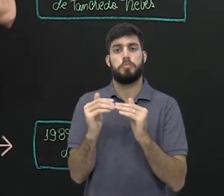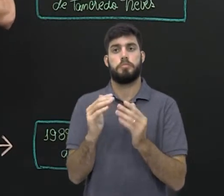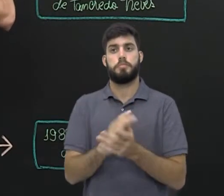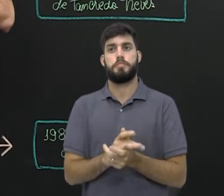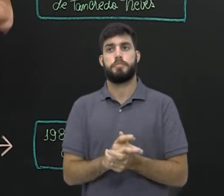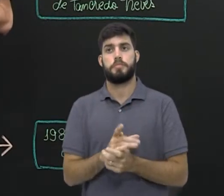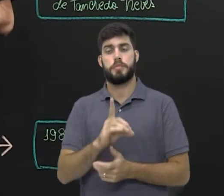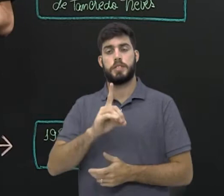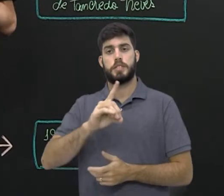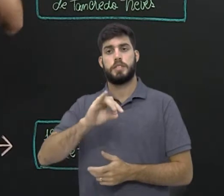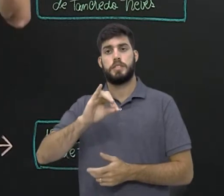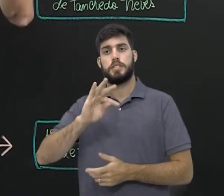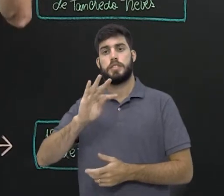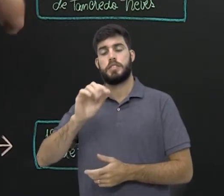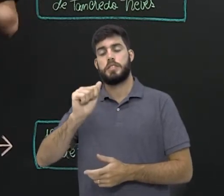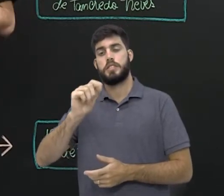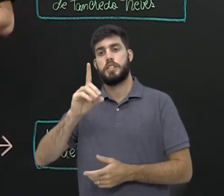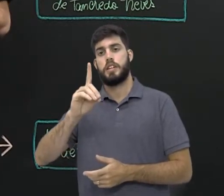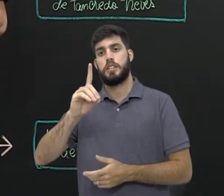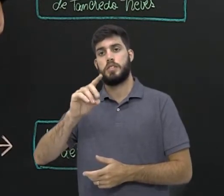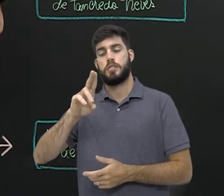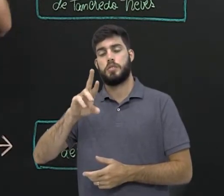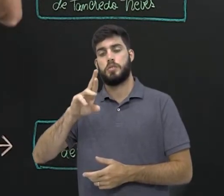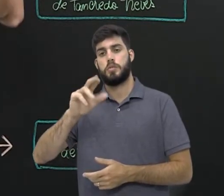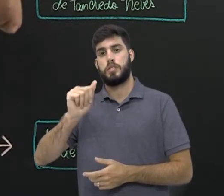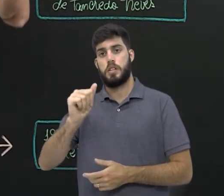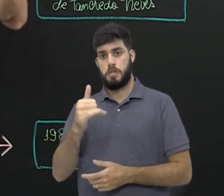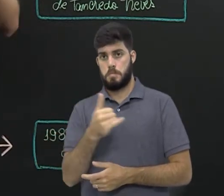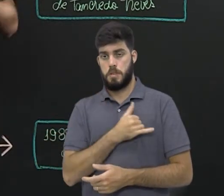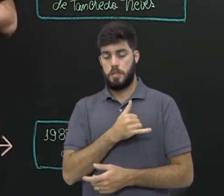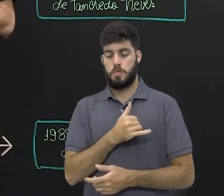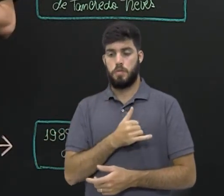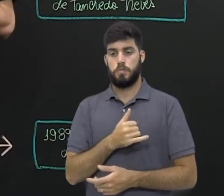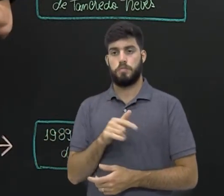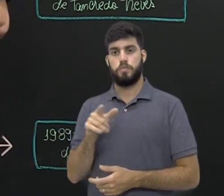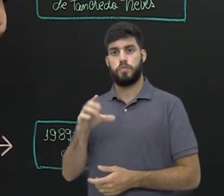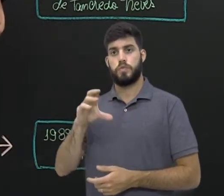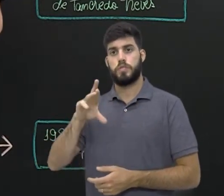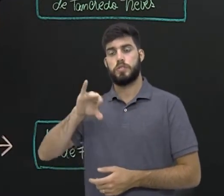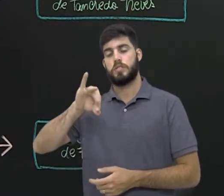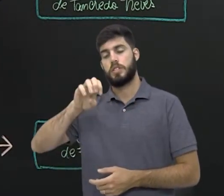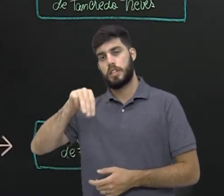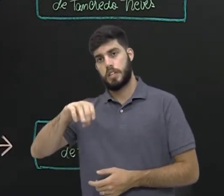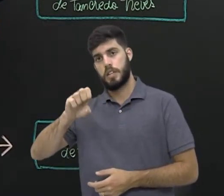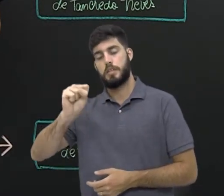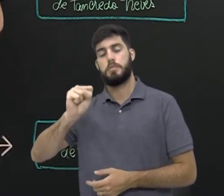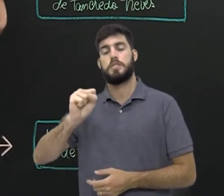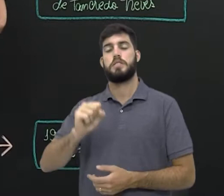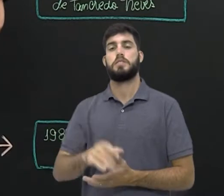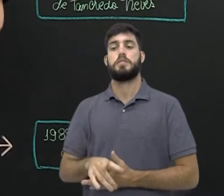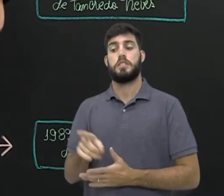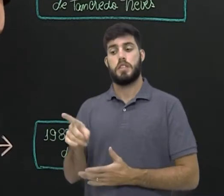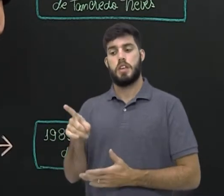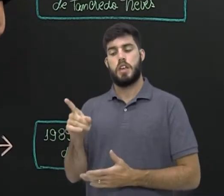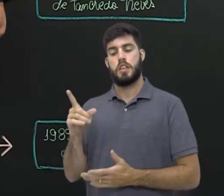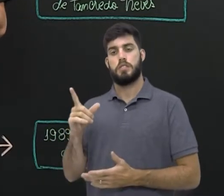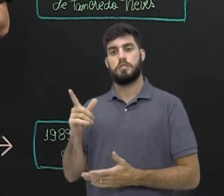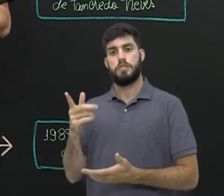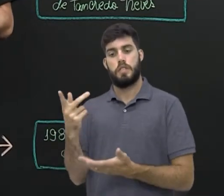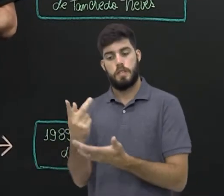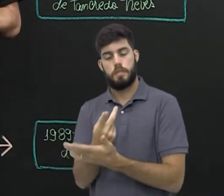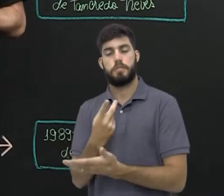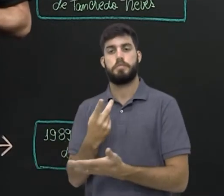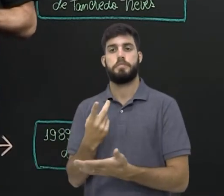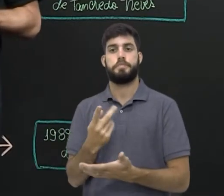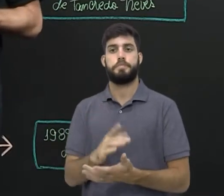ditadura perdoou, entre aspas, né, os crimes que essas pessoas tinham cometido na oposição por terem ido